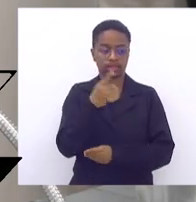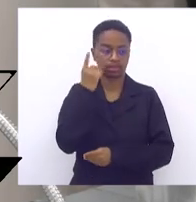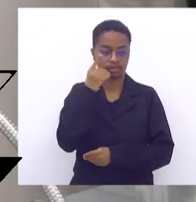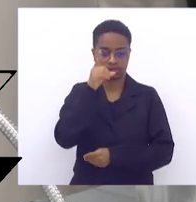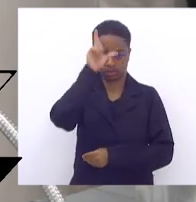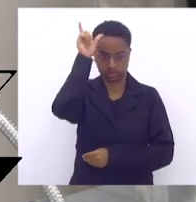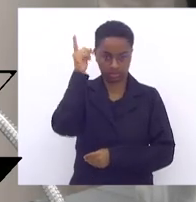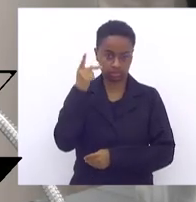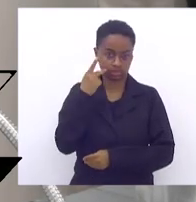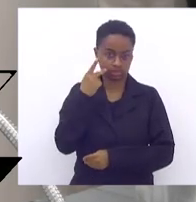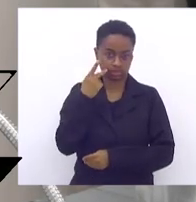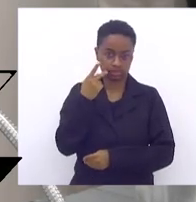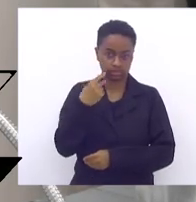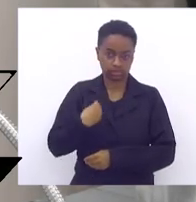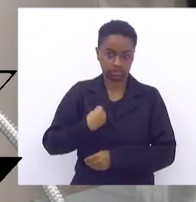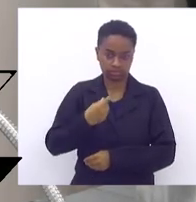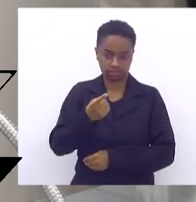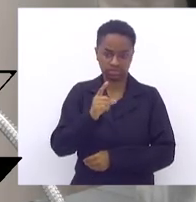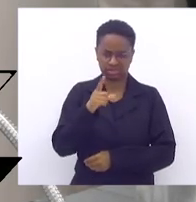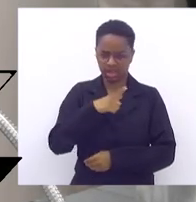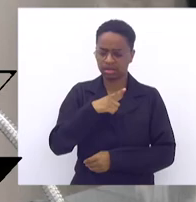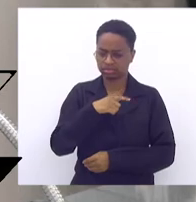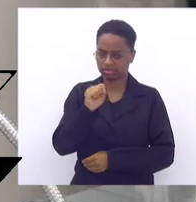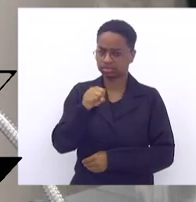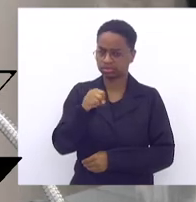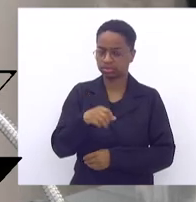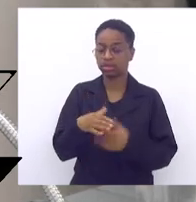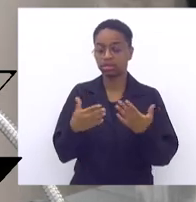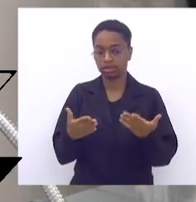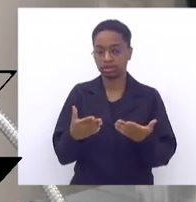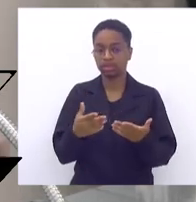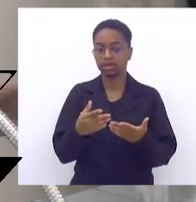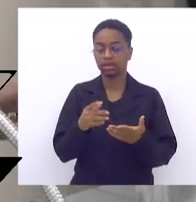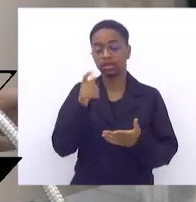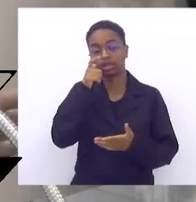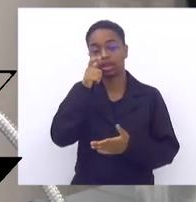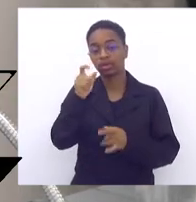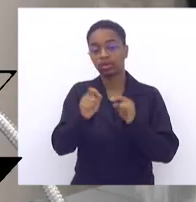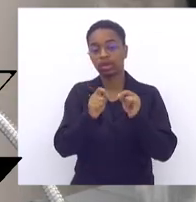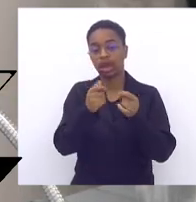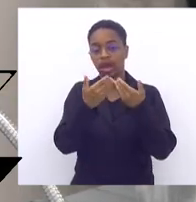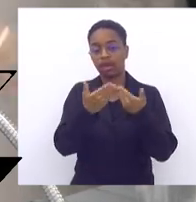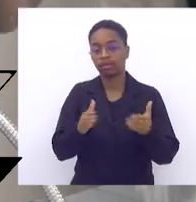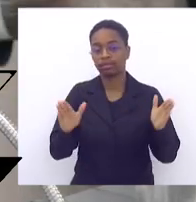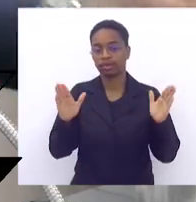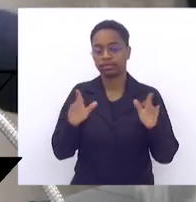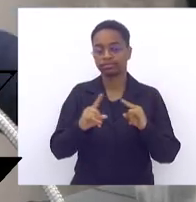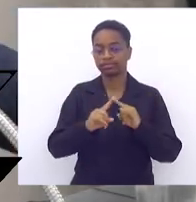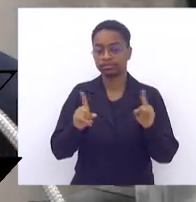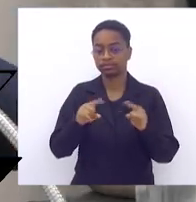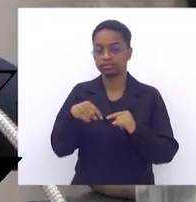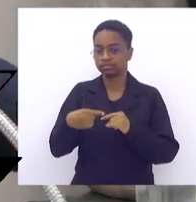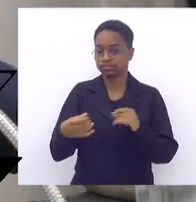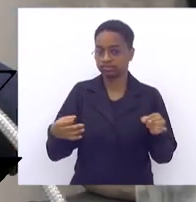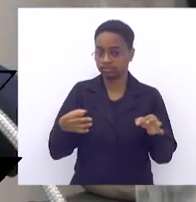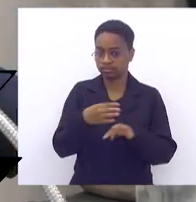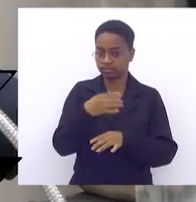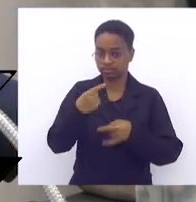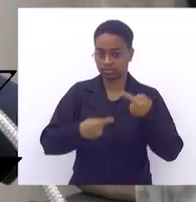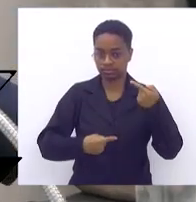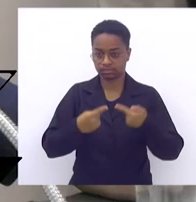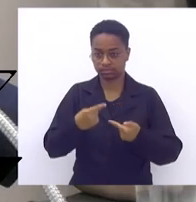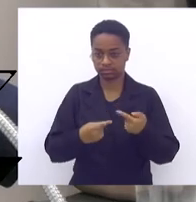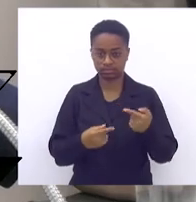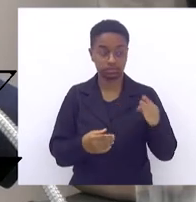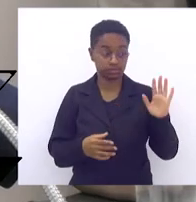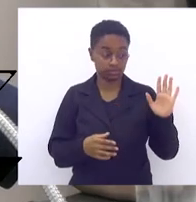mas de que o interesse... Então, pacificado de que o interesse era só ampliar. Superado essa questão preliminar... O presidente,